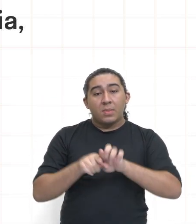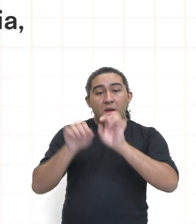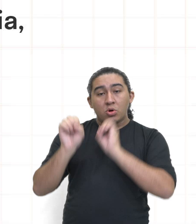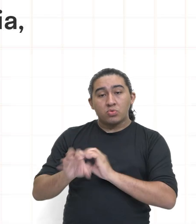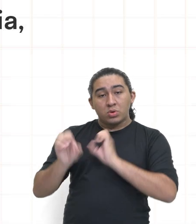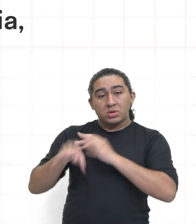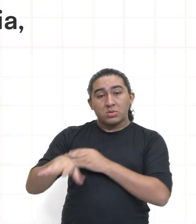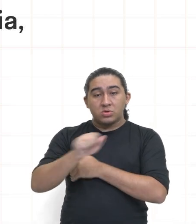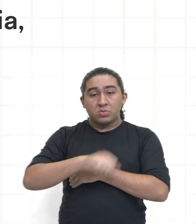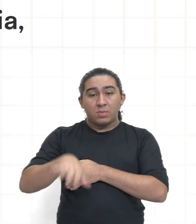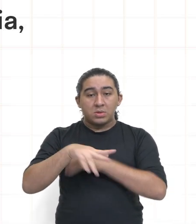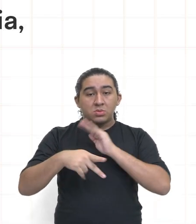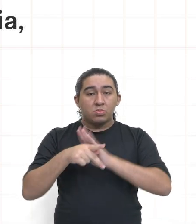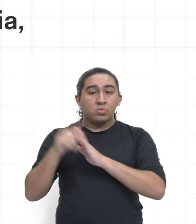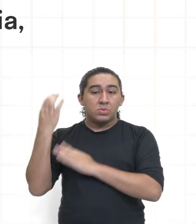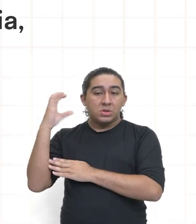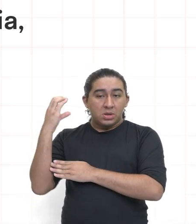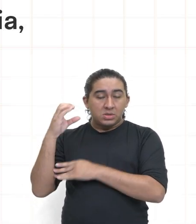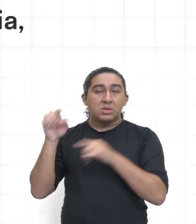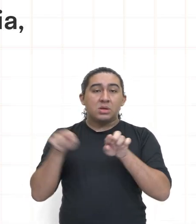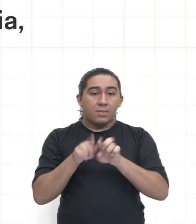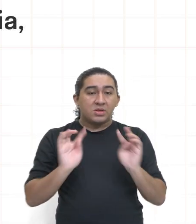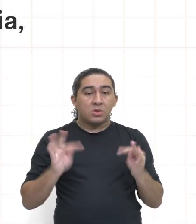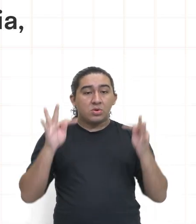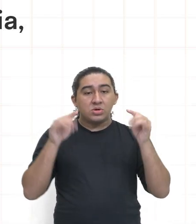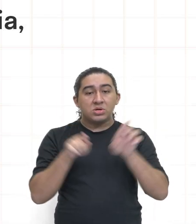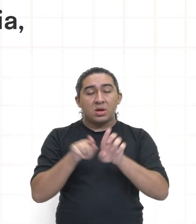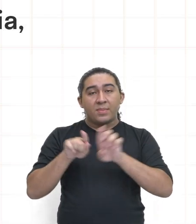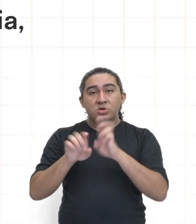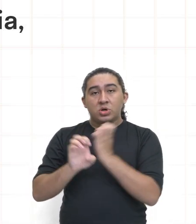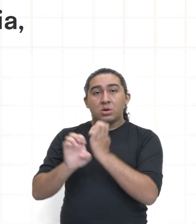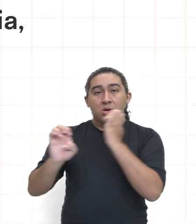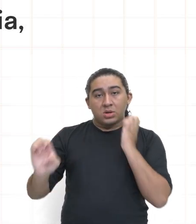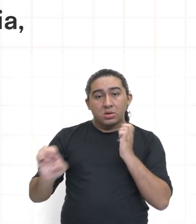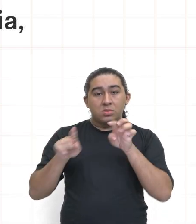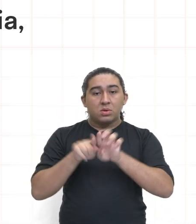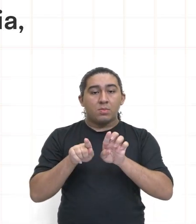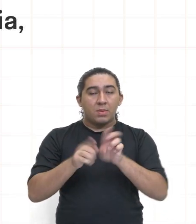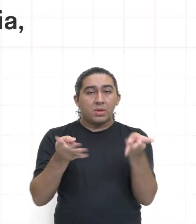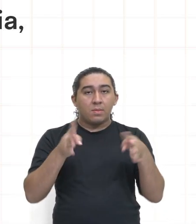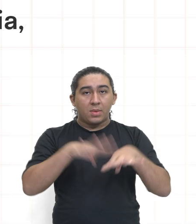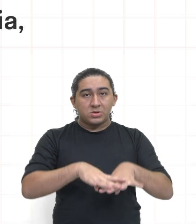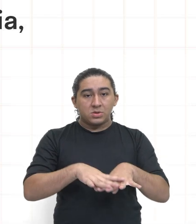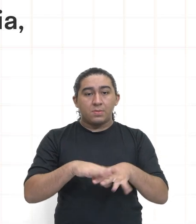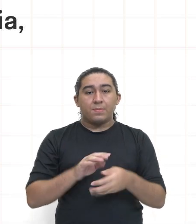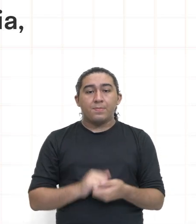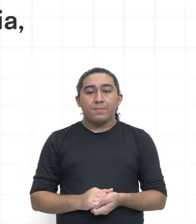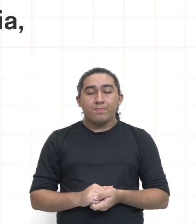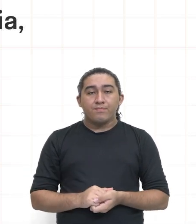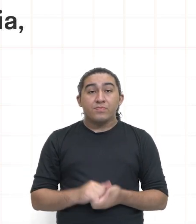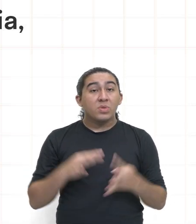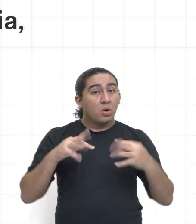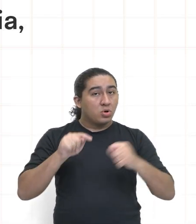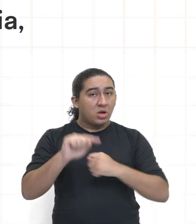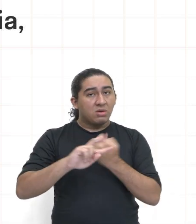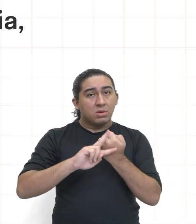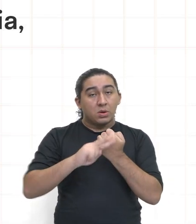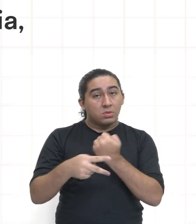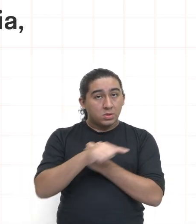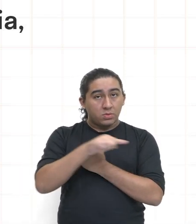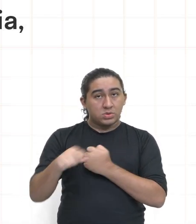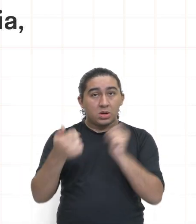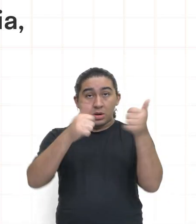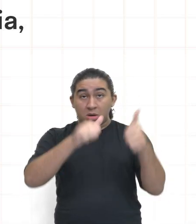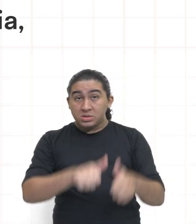e educação nas áreas de ciência, tecnologia, engenharia e matemática. Todas essas consequências vocês